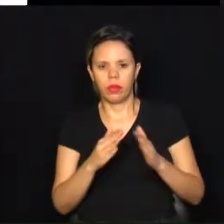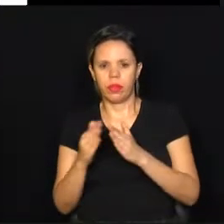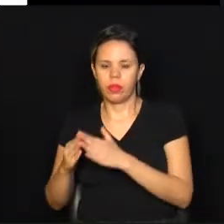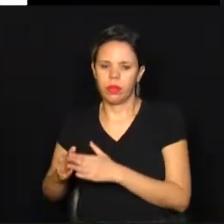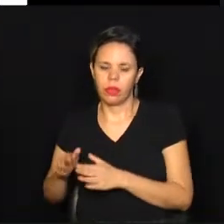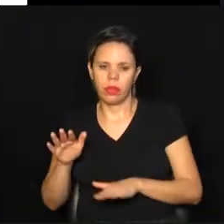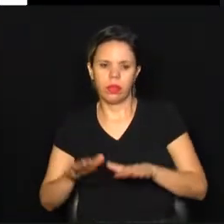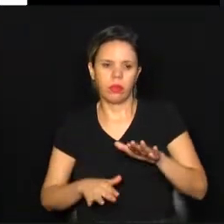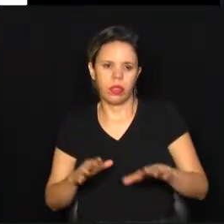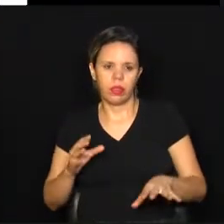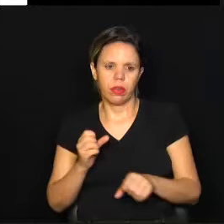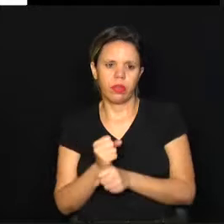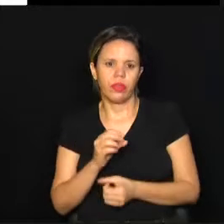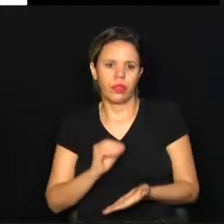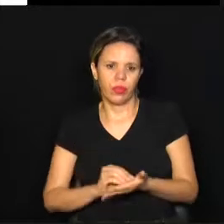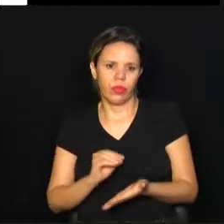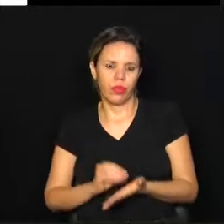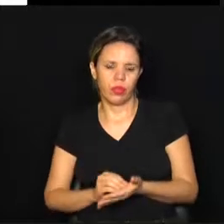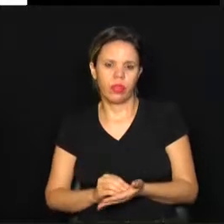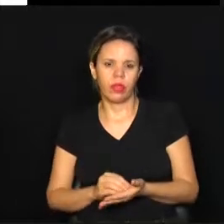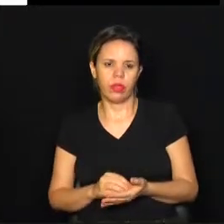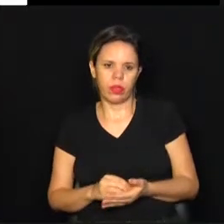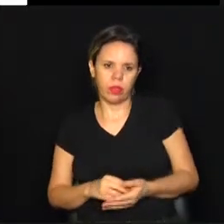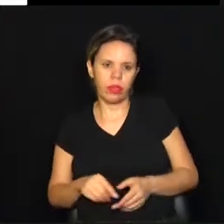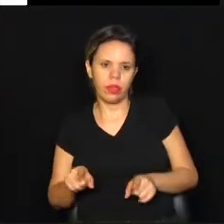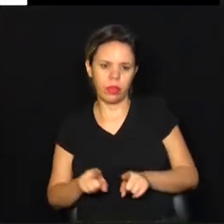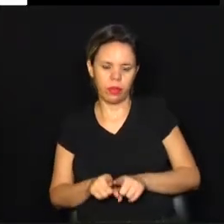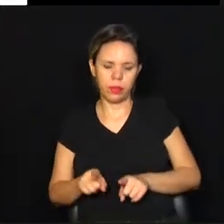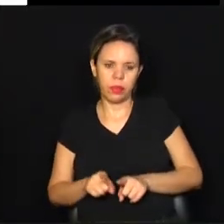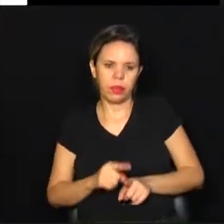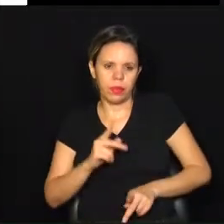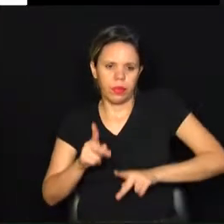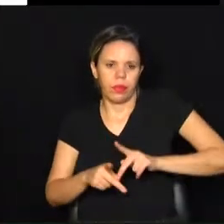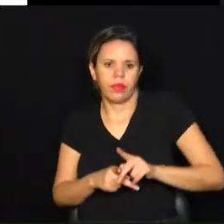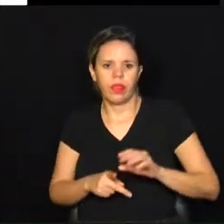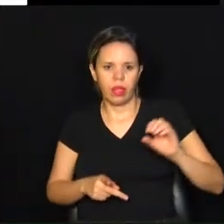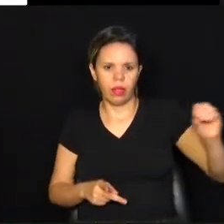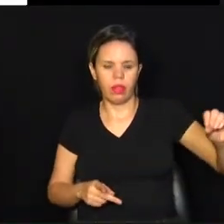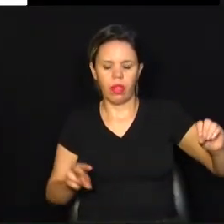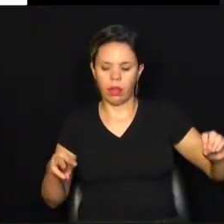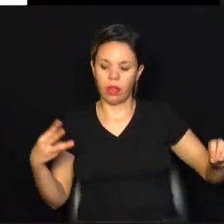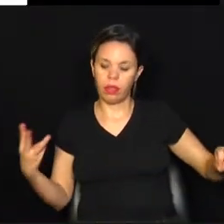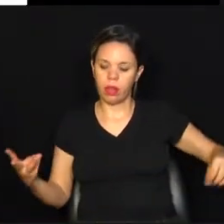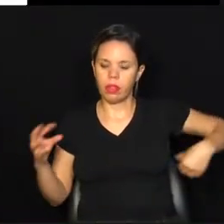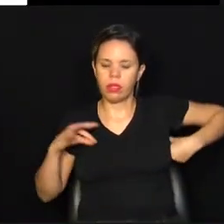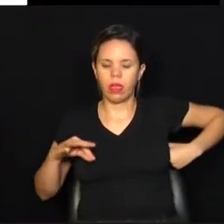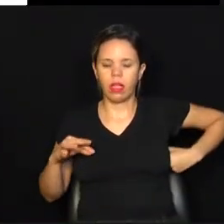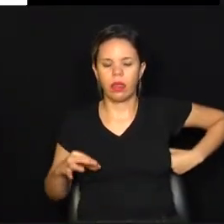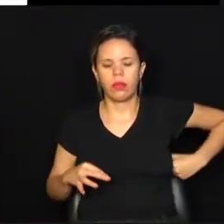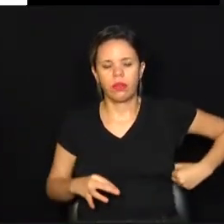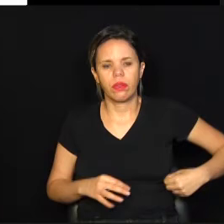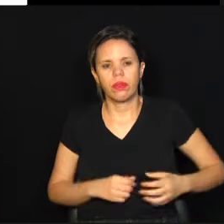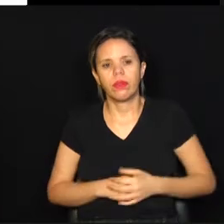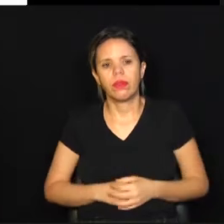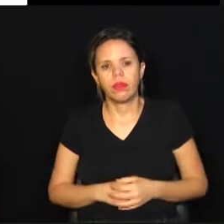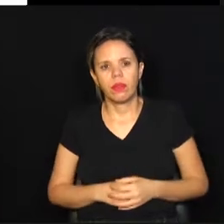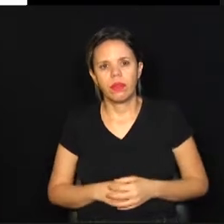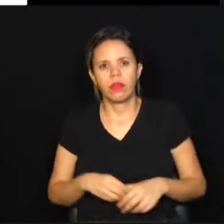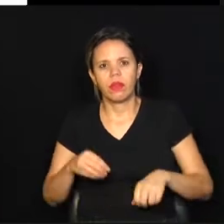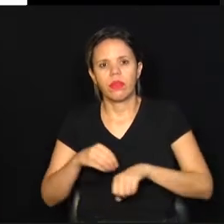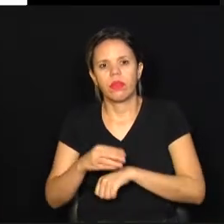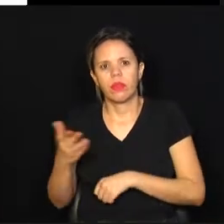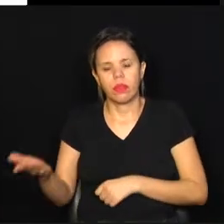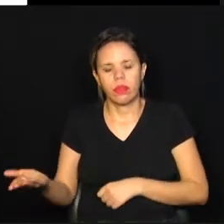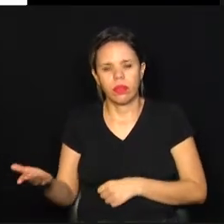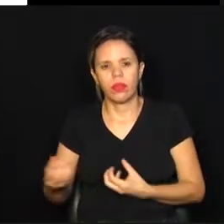forma de calcular, mas que se concentra na população de 0 a 3 salários mínimos. E eu trago aqui